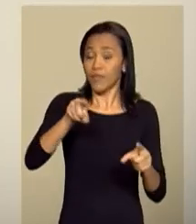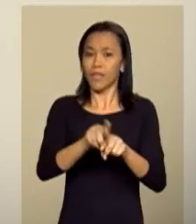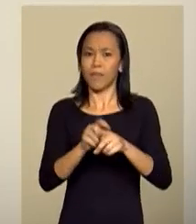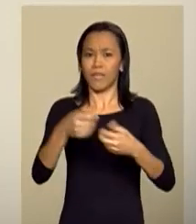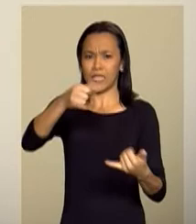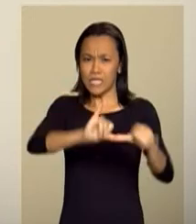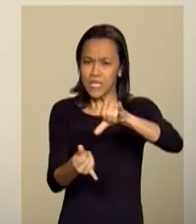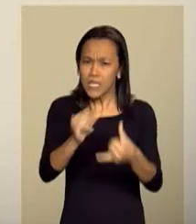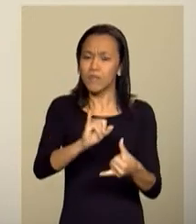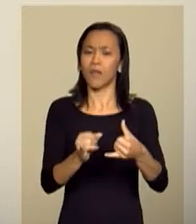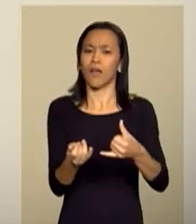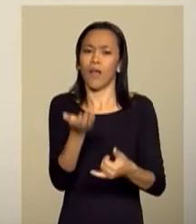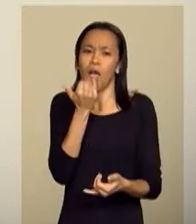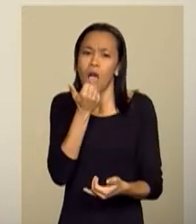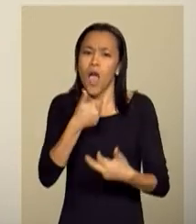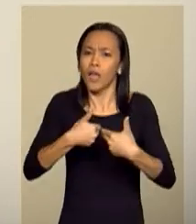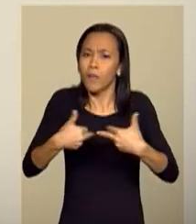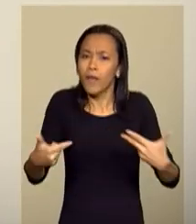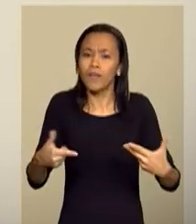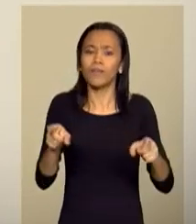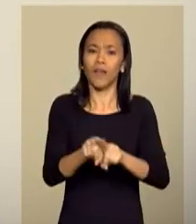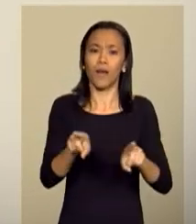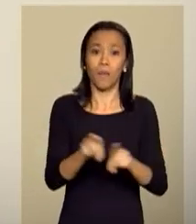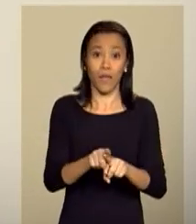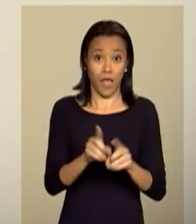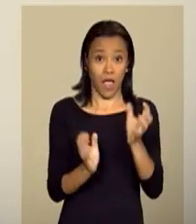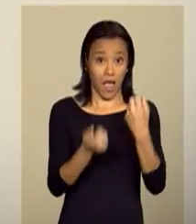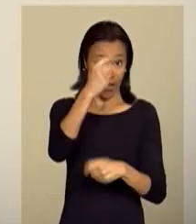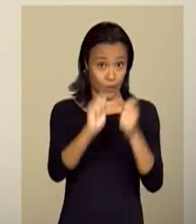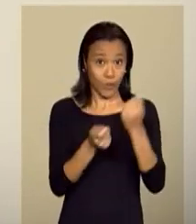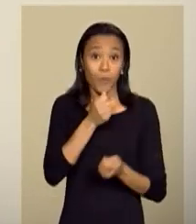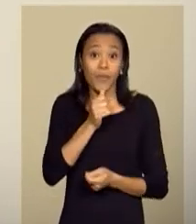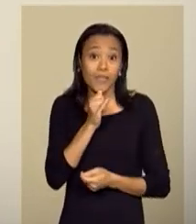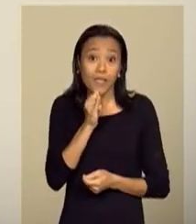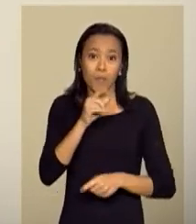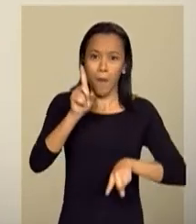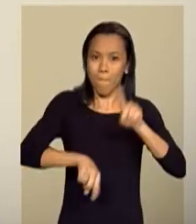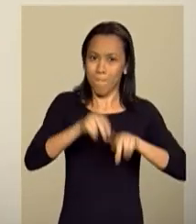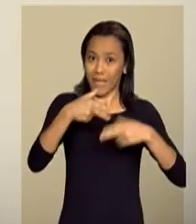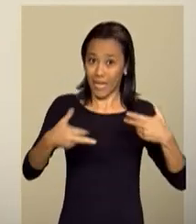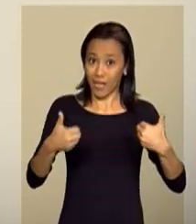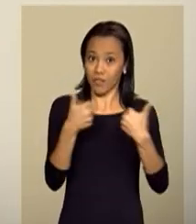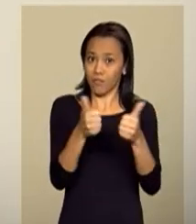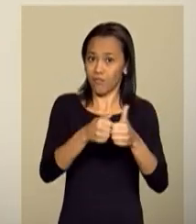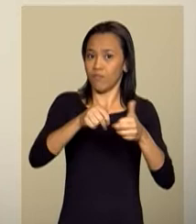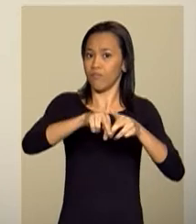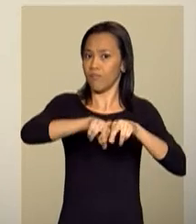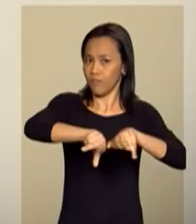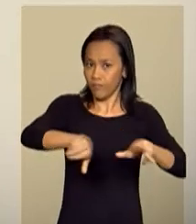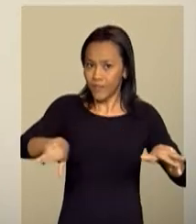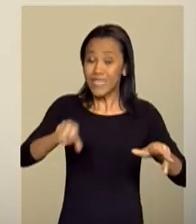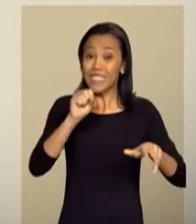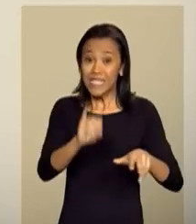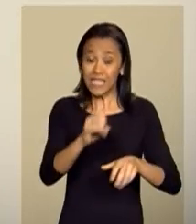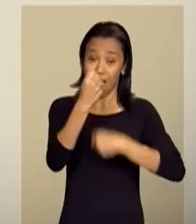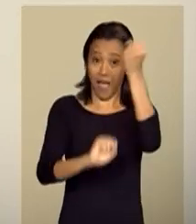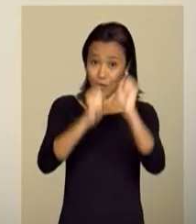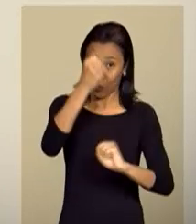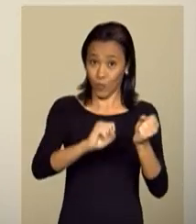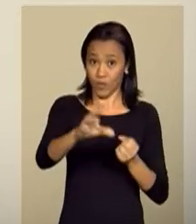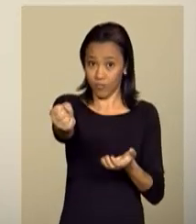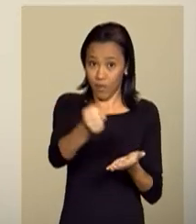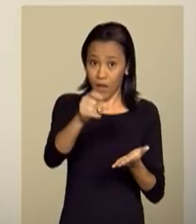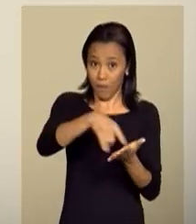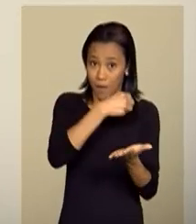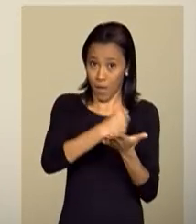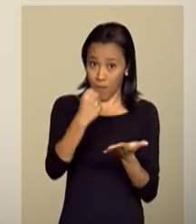a indústria de alimentos e a indústria que produz por exemplo material de transporte Se a indústria contrata novos